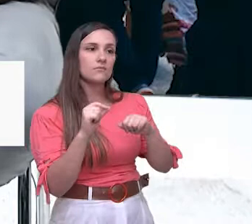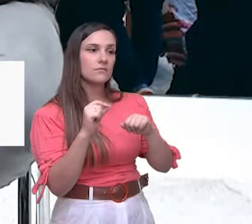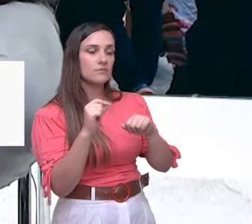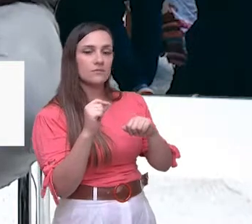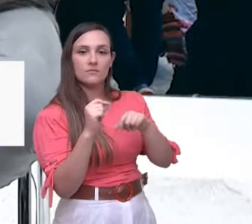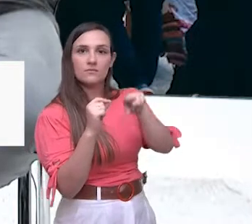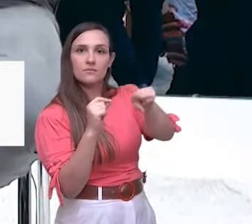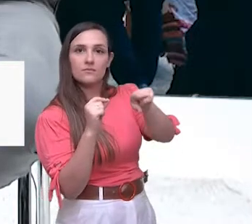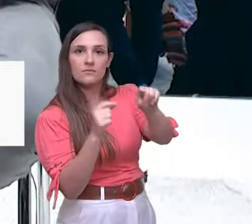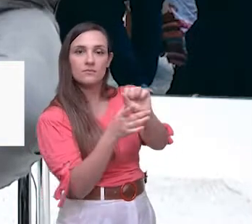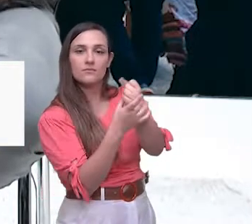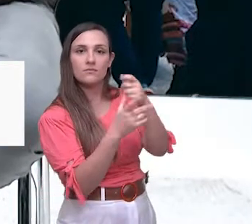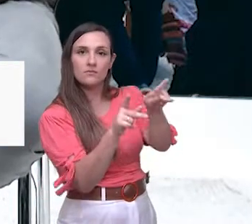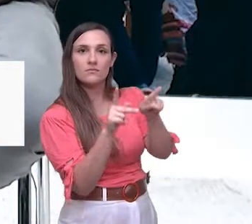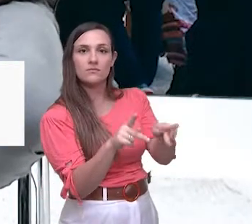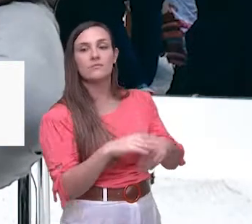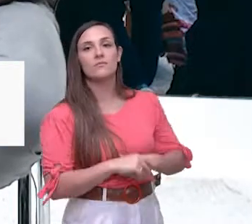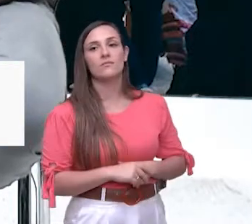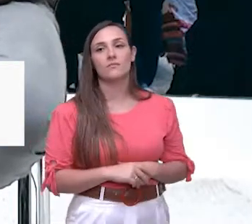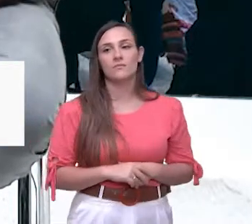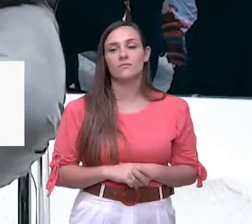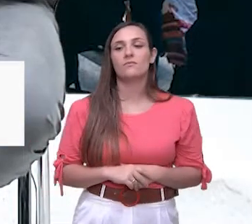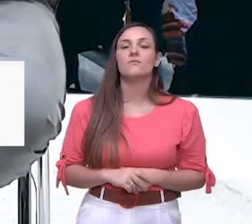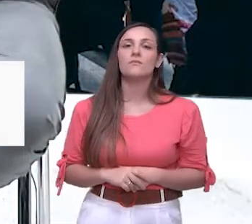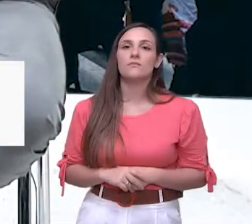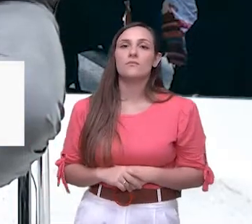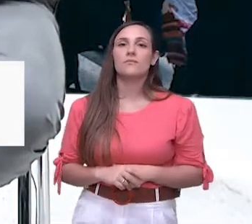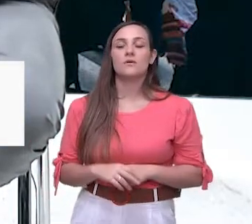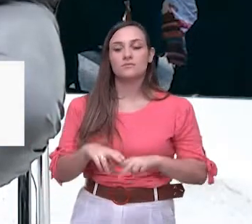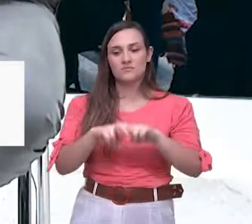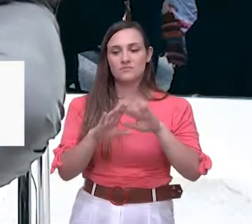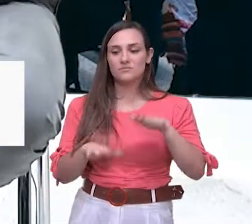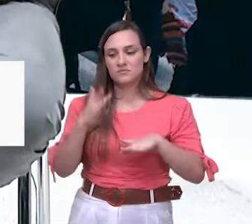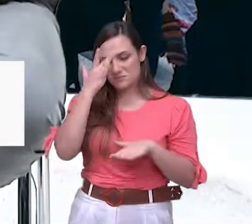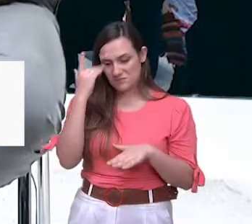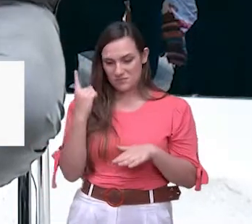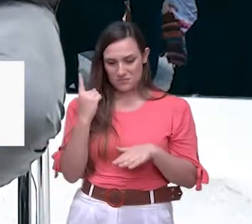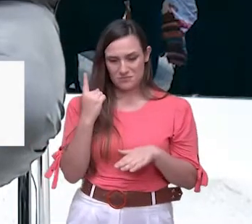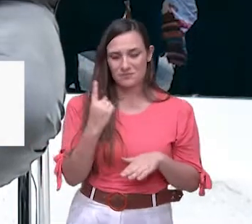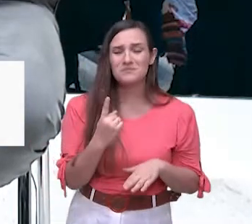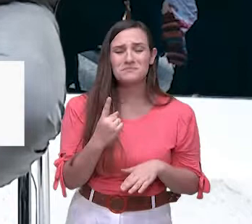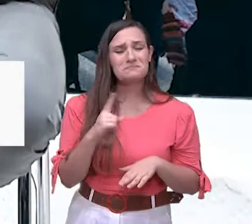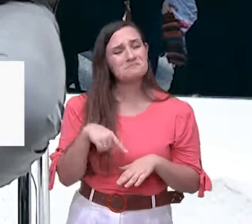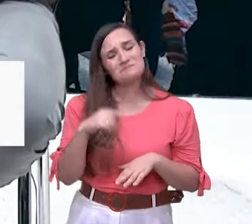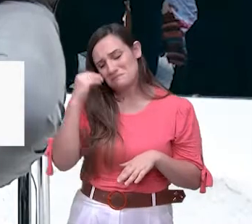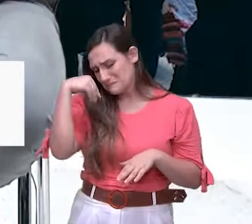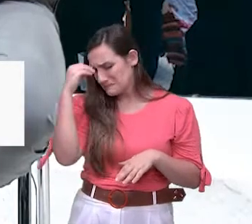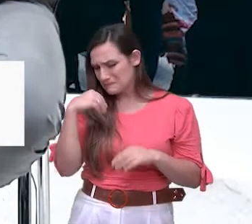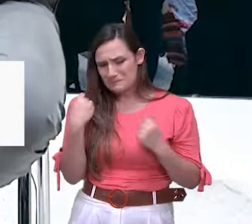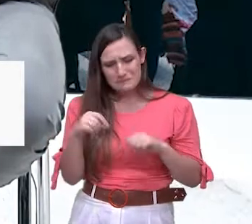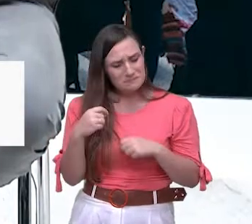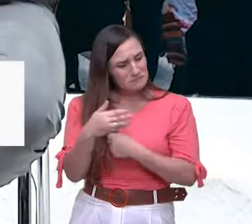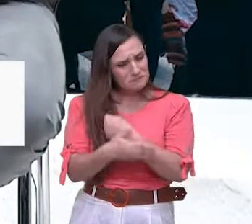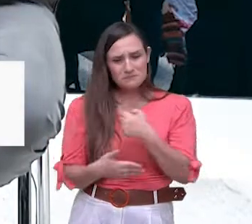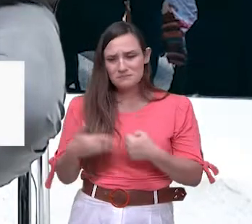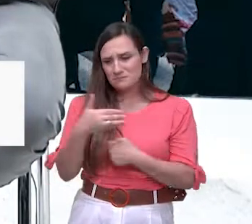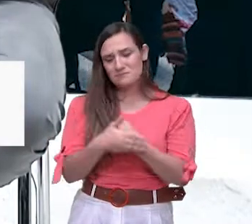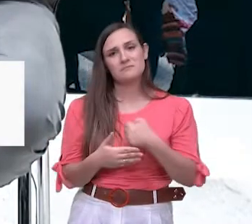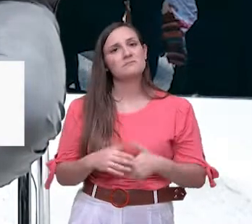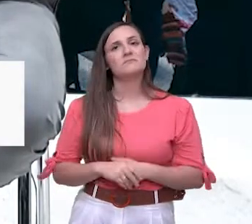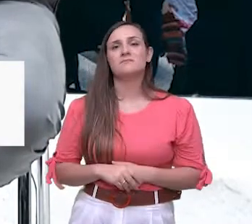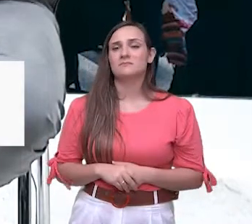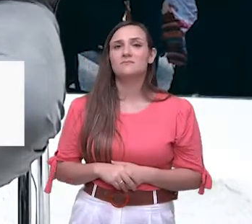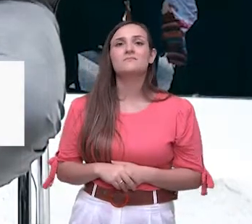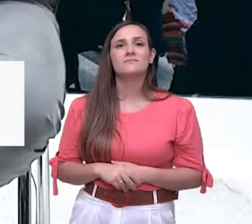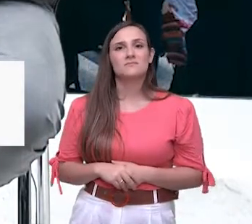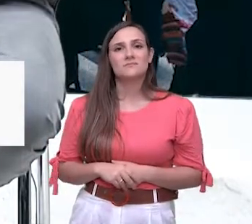conhecimento coletivo e essa capacidade de trabalhar em equipe sim é a população que chega para gente é muito vulnerabilizada é uma